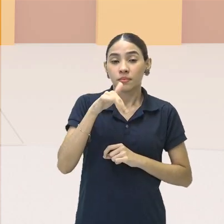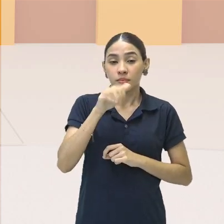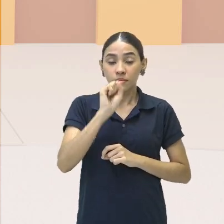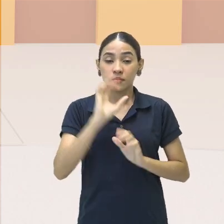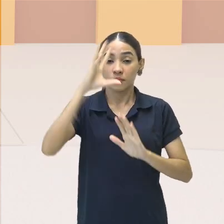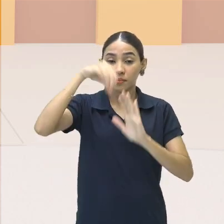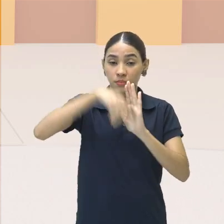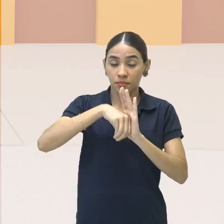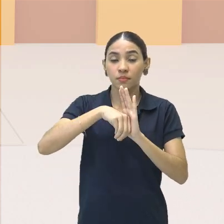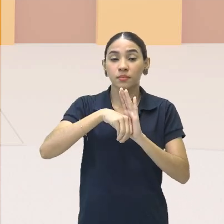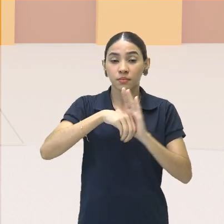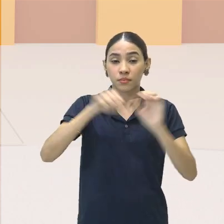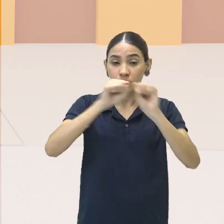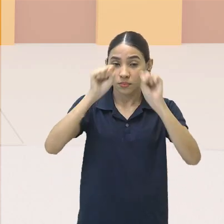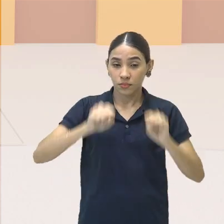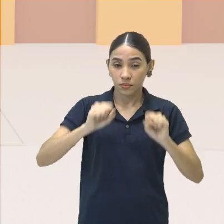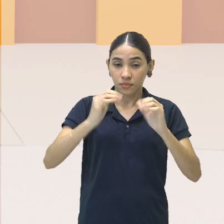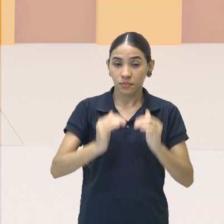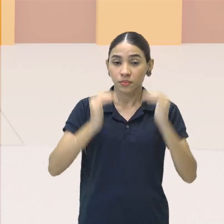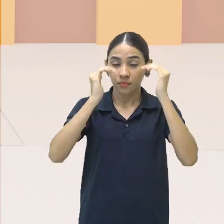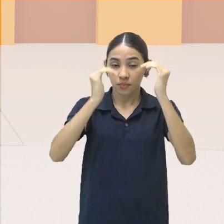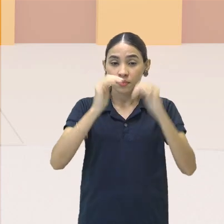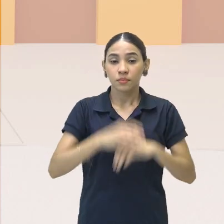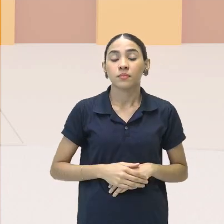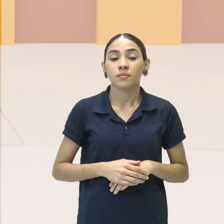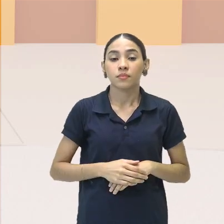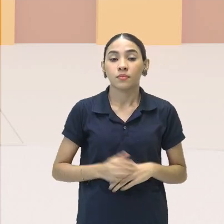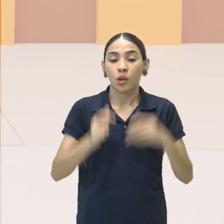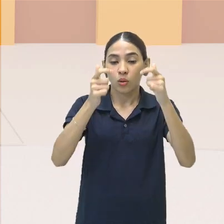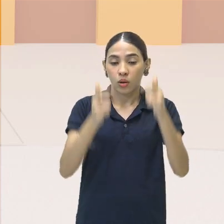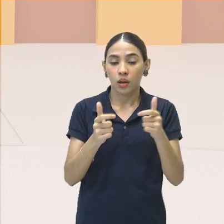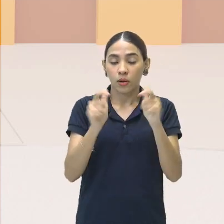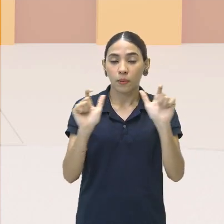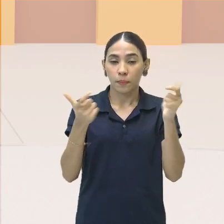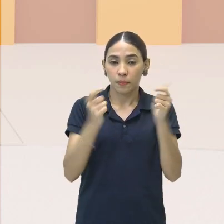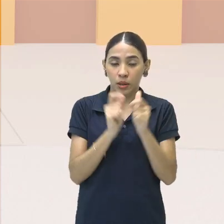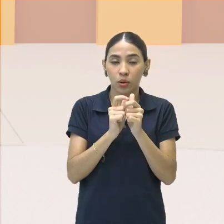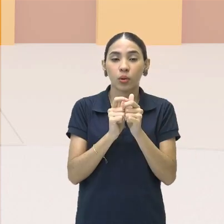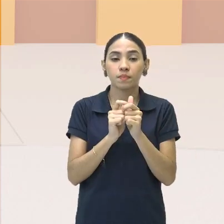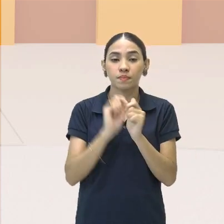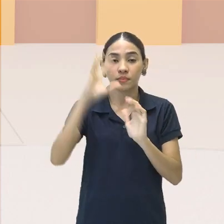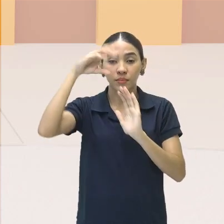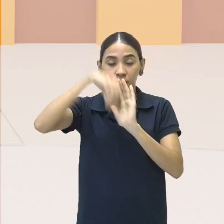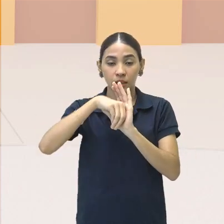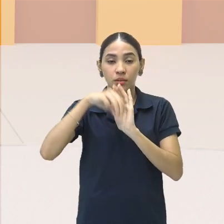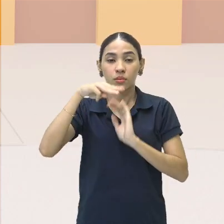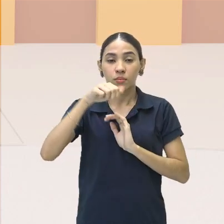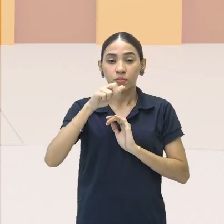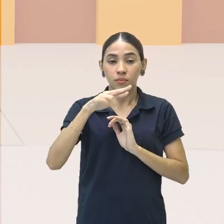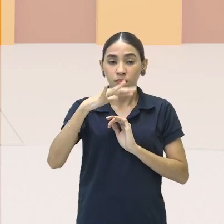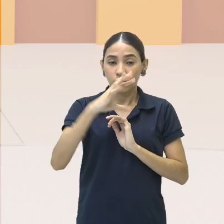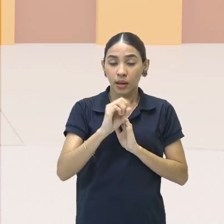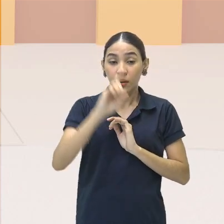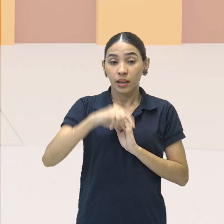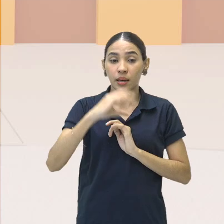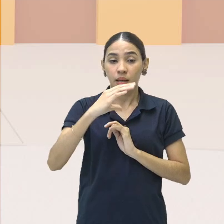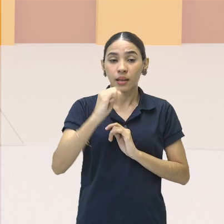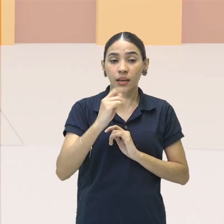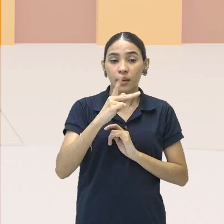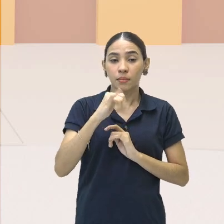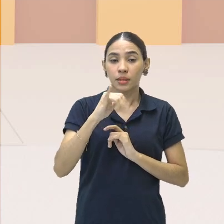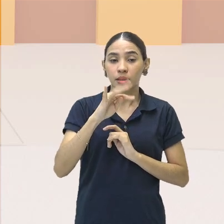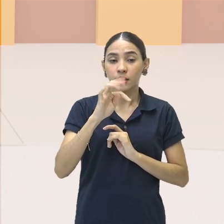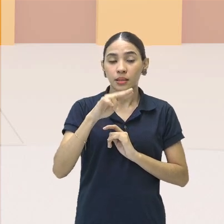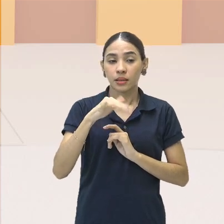inseridas nas capitanias hereditárias, certo? Eram lotes menores de terra dentro do macro, que é a capitania